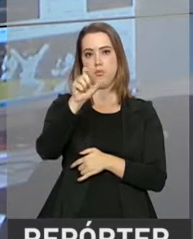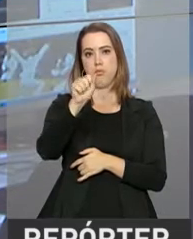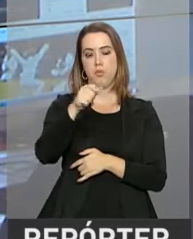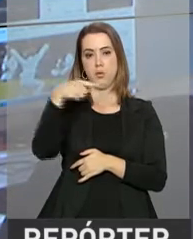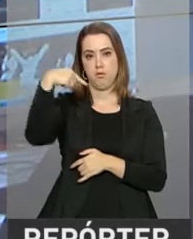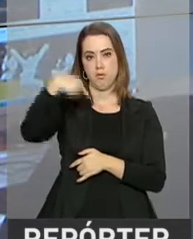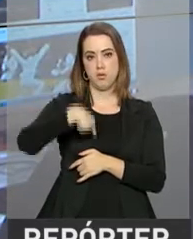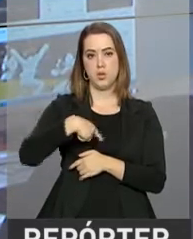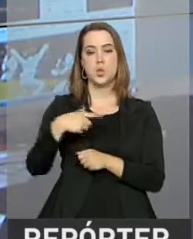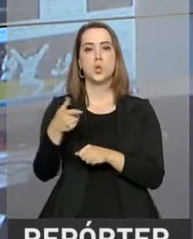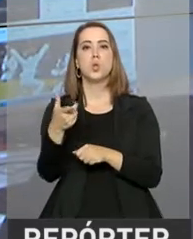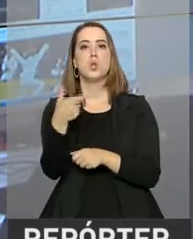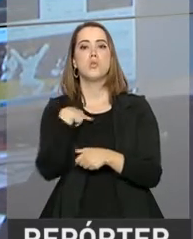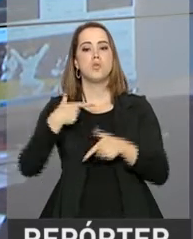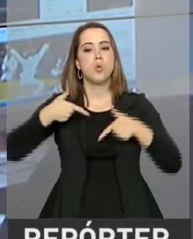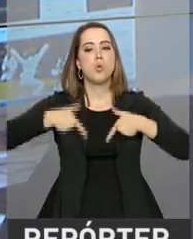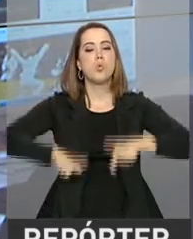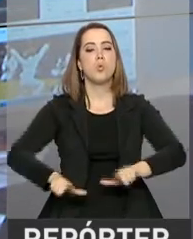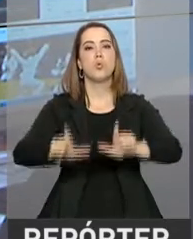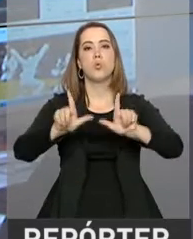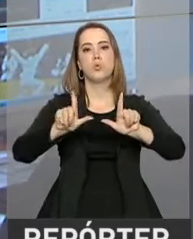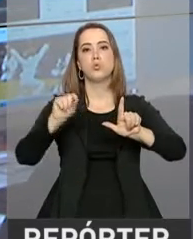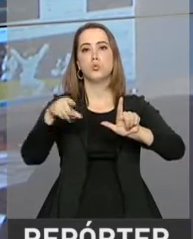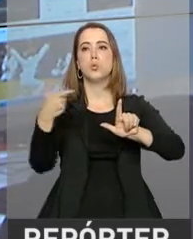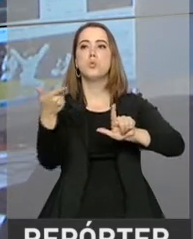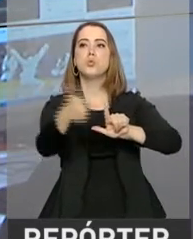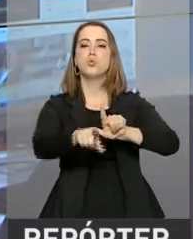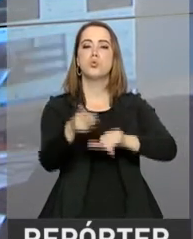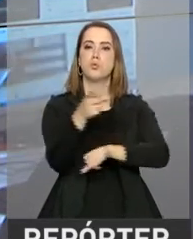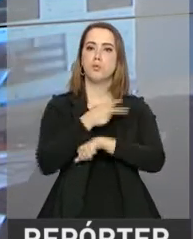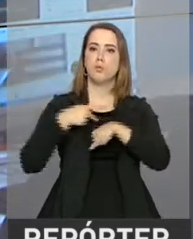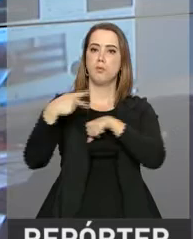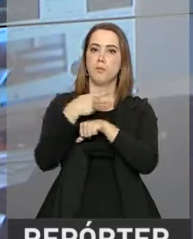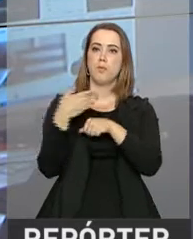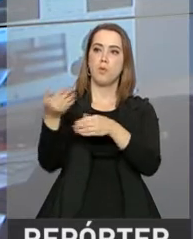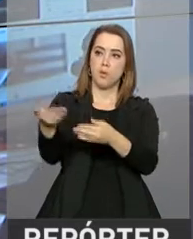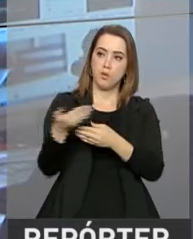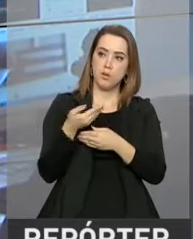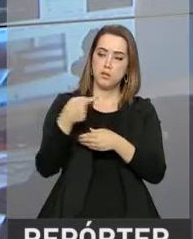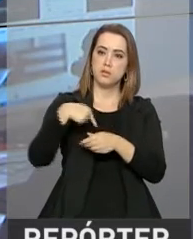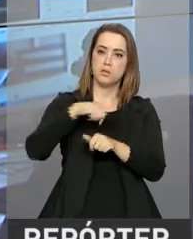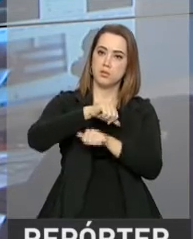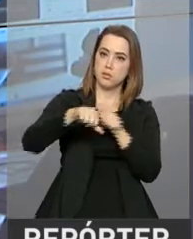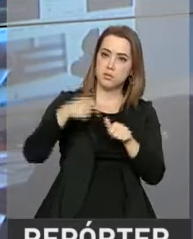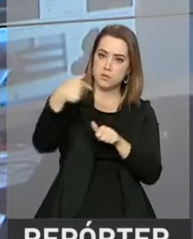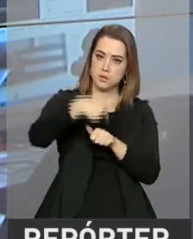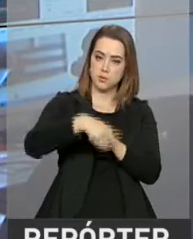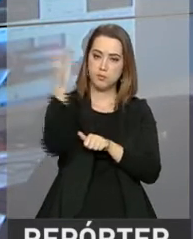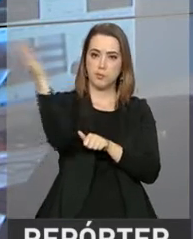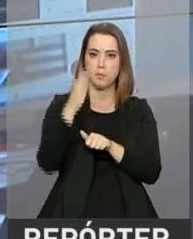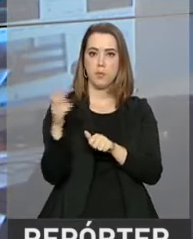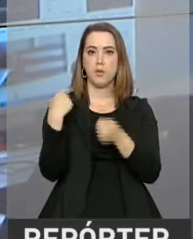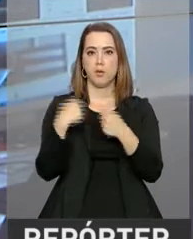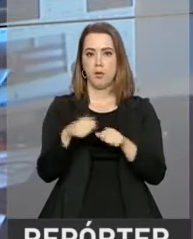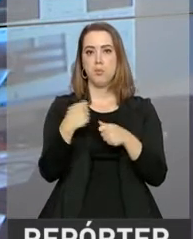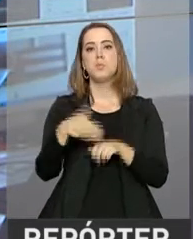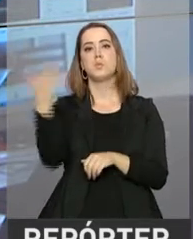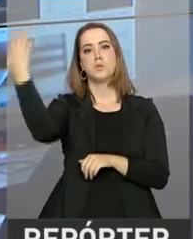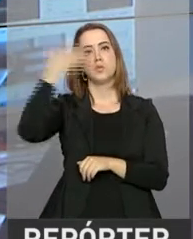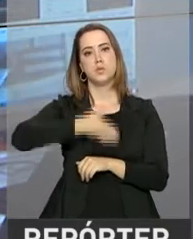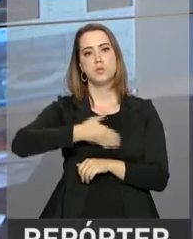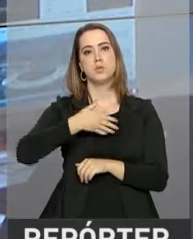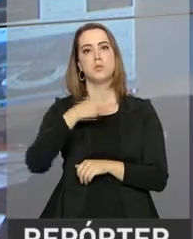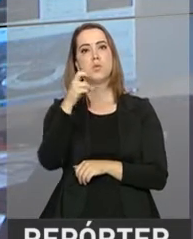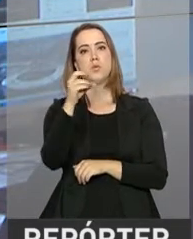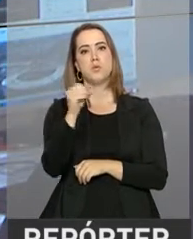Brasil o diploma obtido lá fora. No ano passado, o Revalida teve 4.200 inscritos. Cerca de 50%